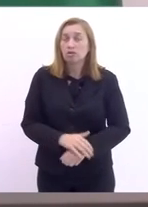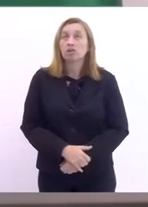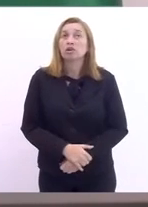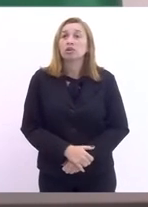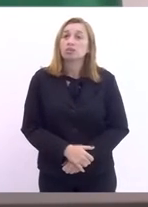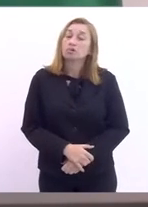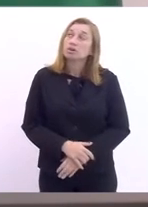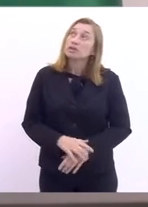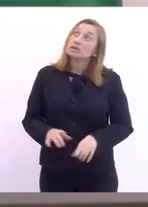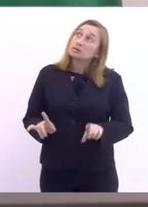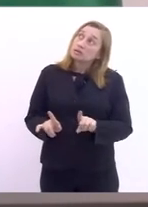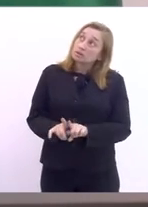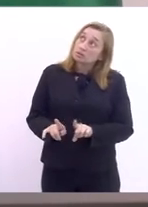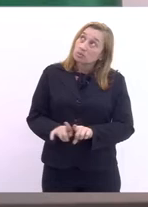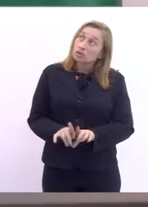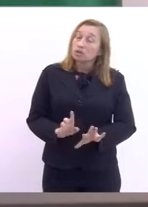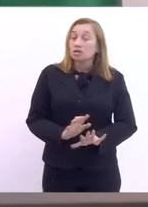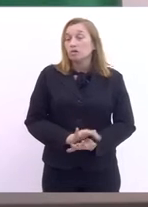Ao mesmo tempo,